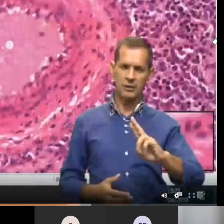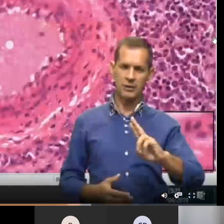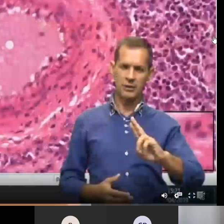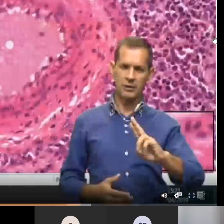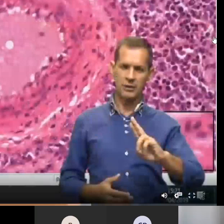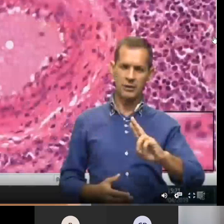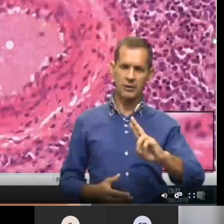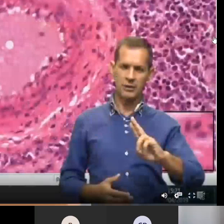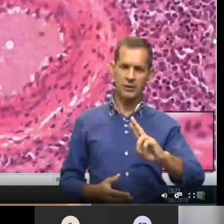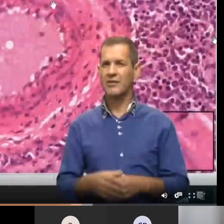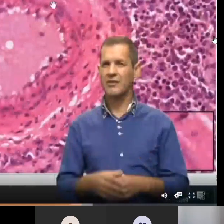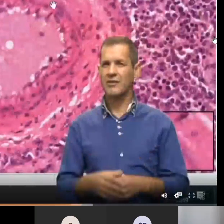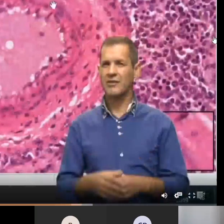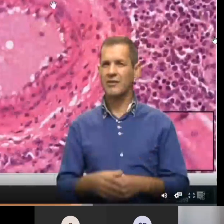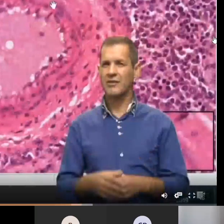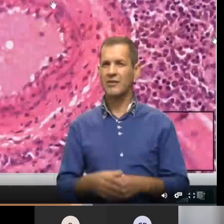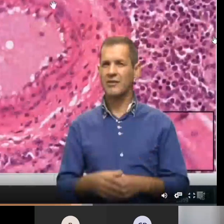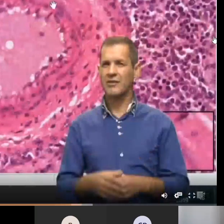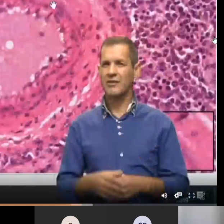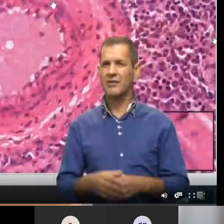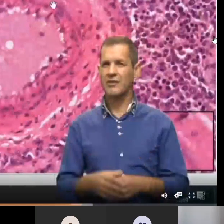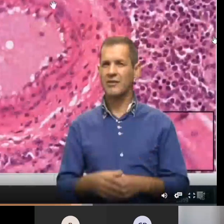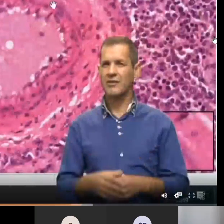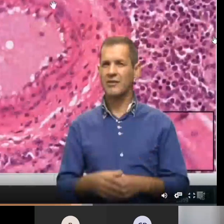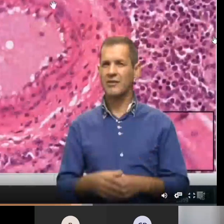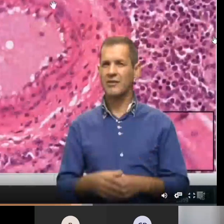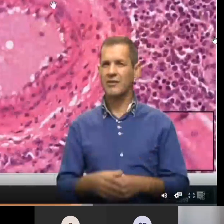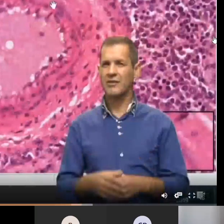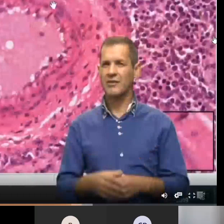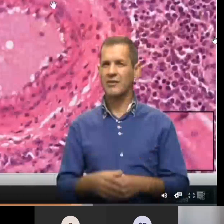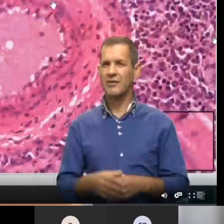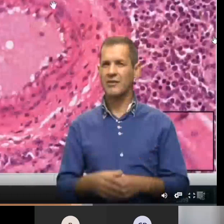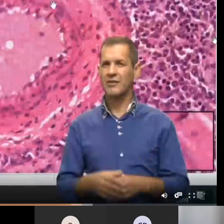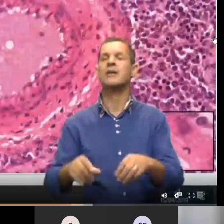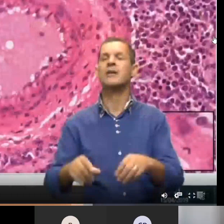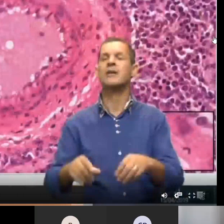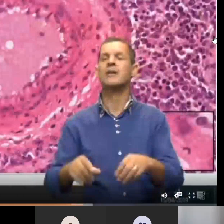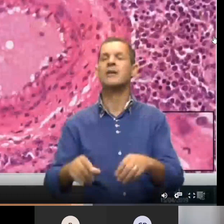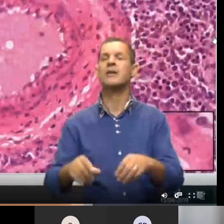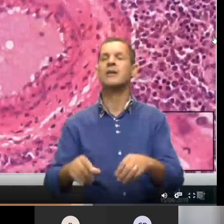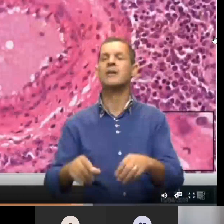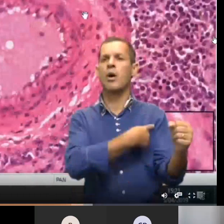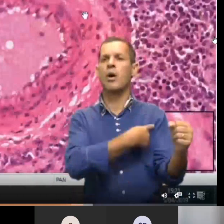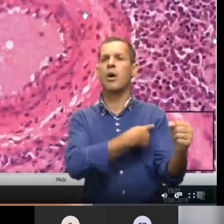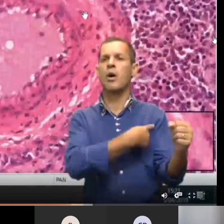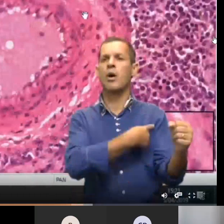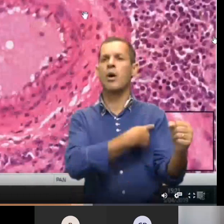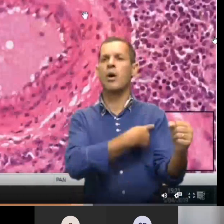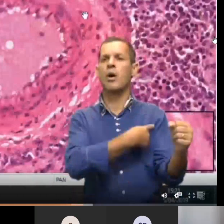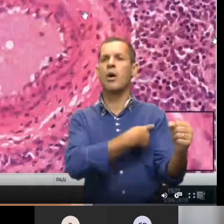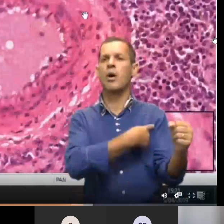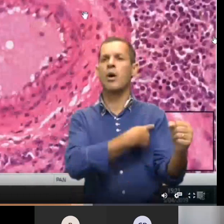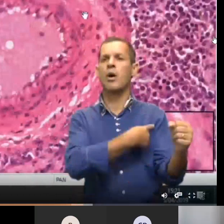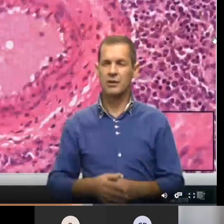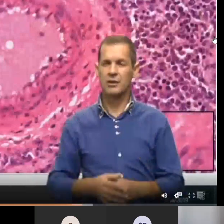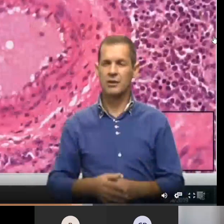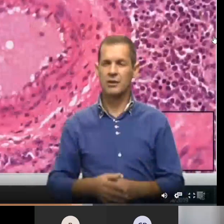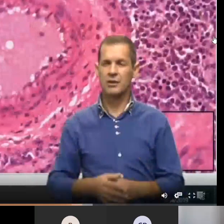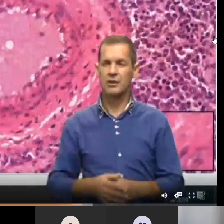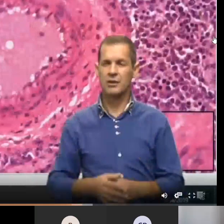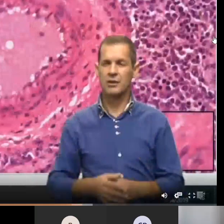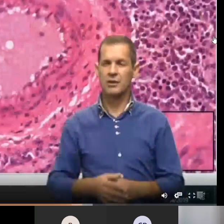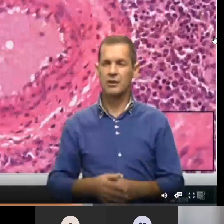envolvendo este vaso sanguíneo, né? Esses vasos sanguíneos que são os vasos pelo qual o sangue entra